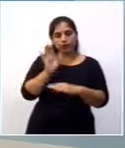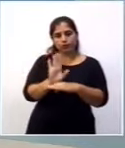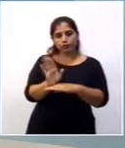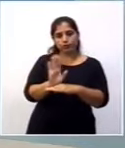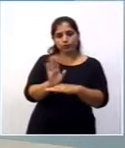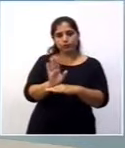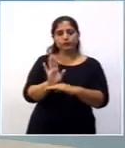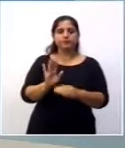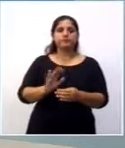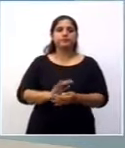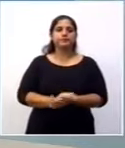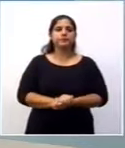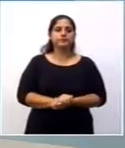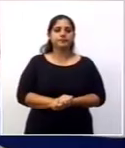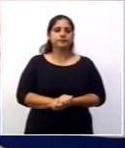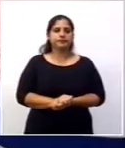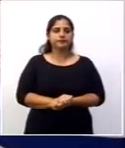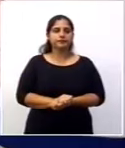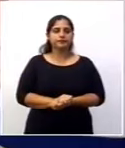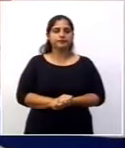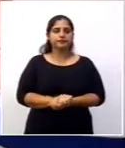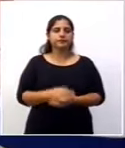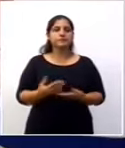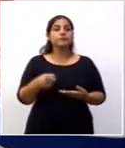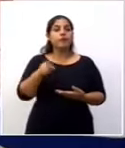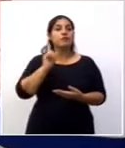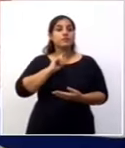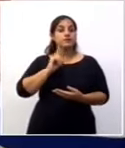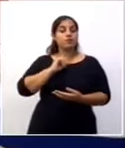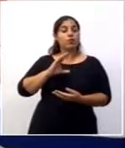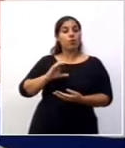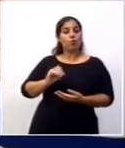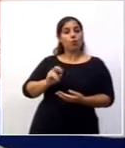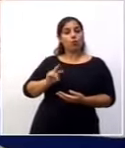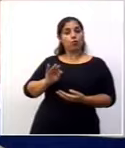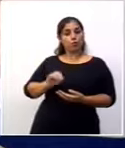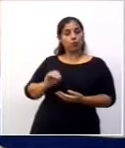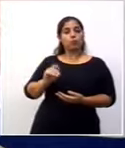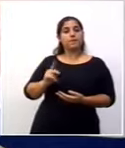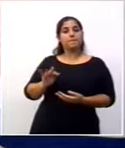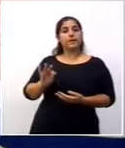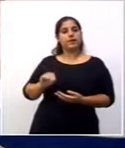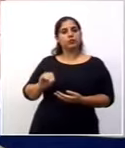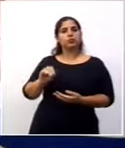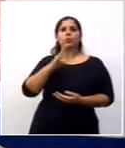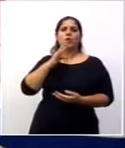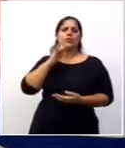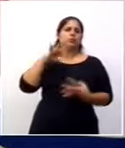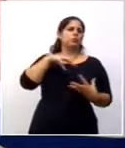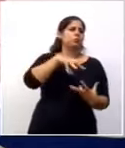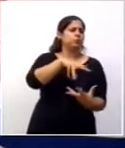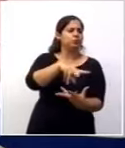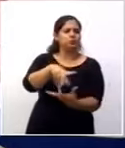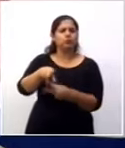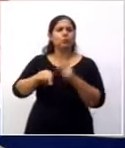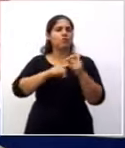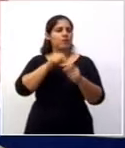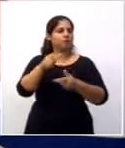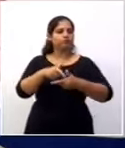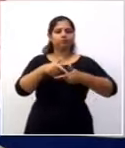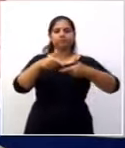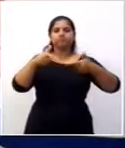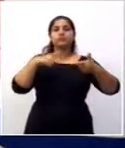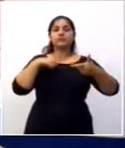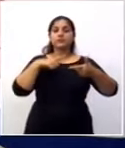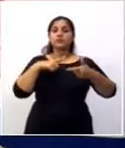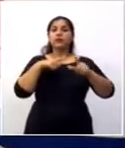nós retornamos. A cidade de Ouro Preto é conhecida mundialmente por ter um dos maiores e mais bem